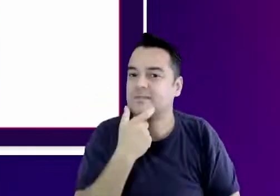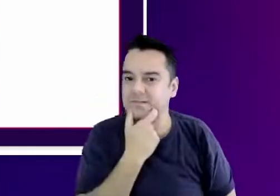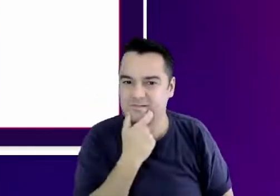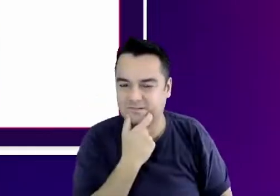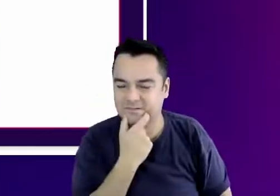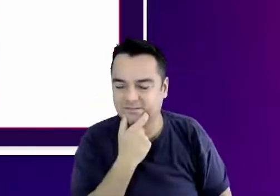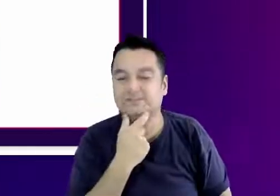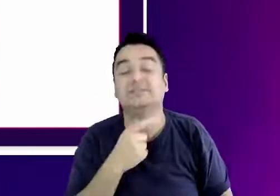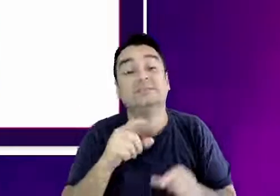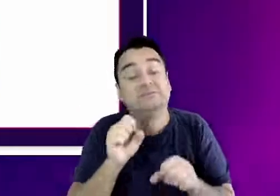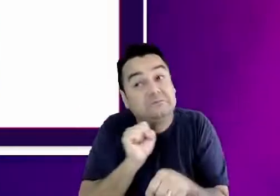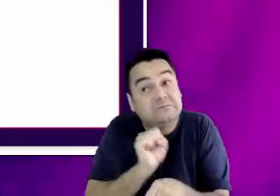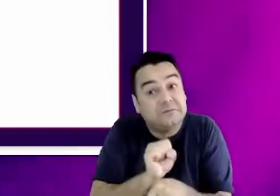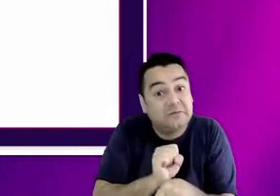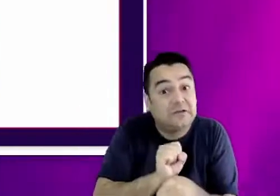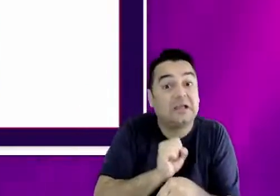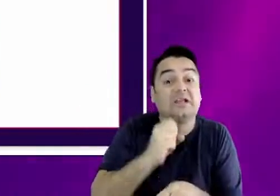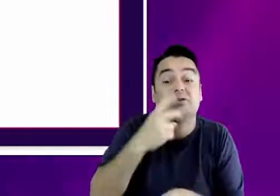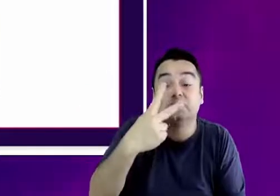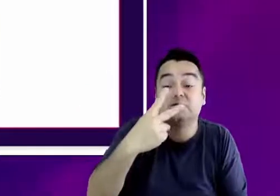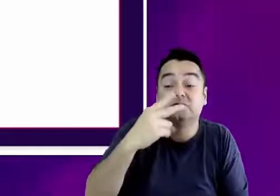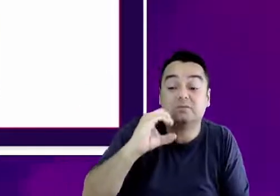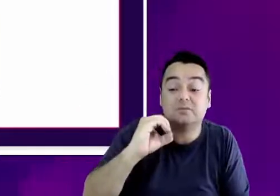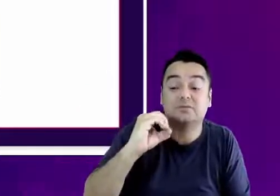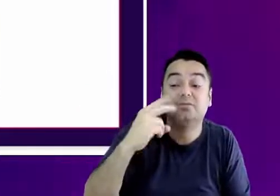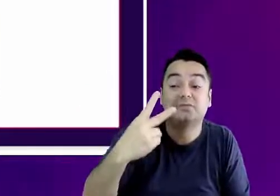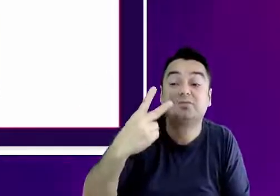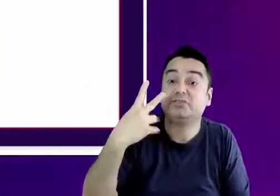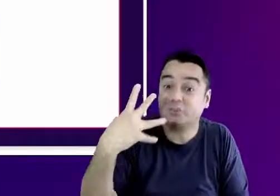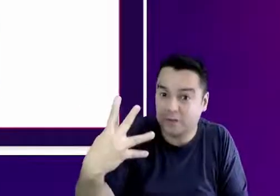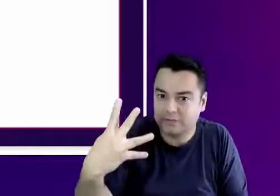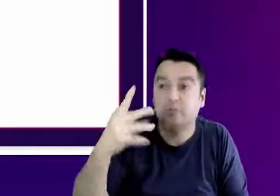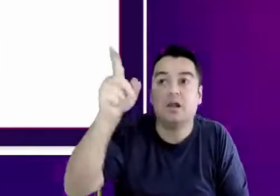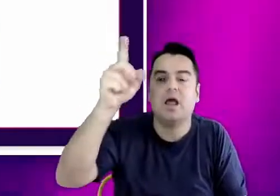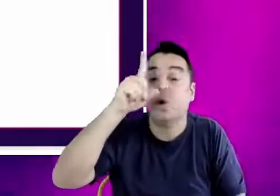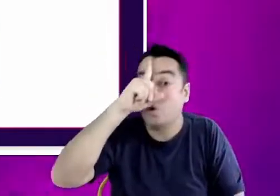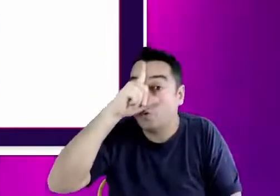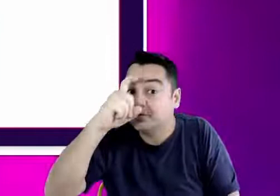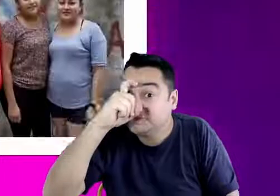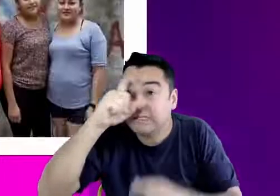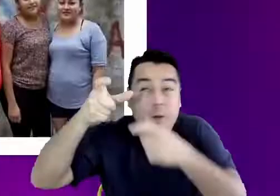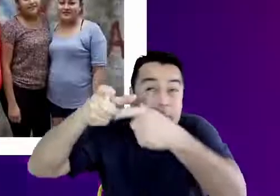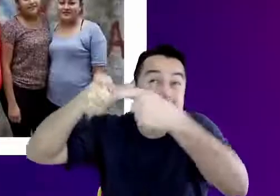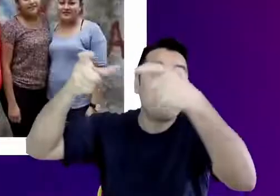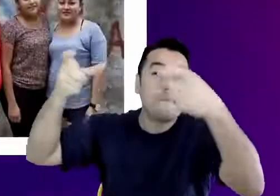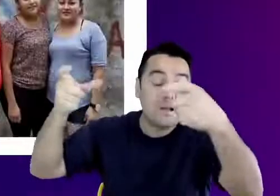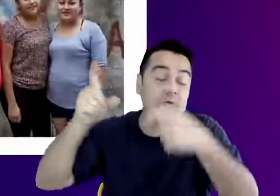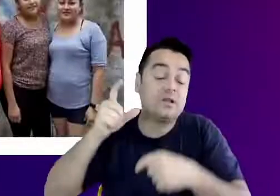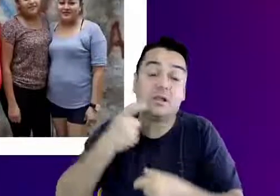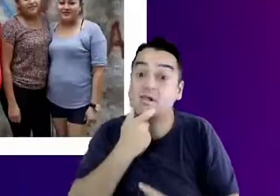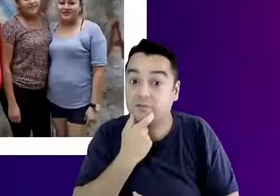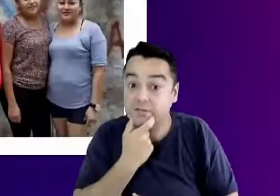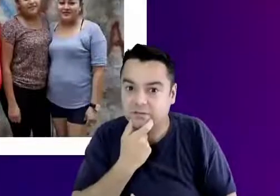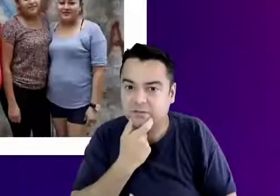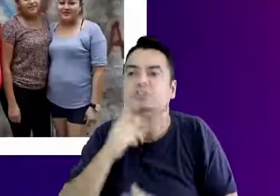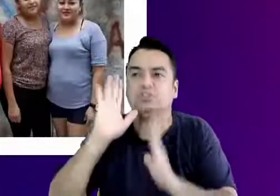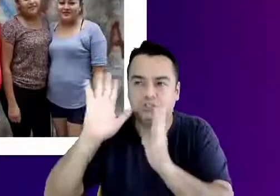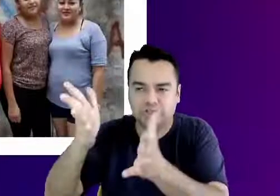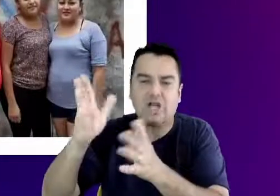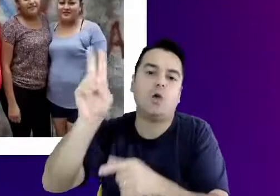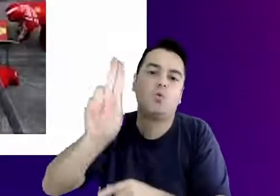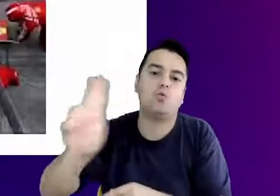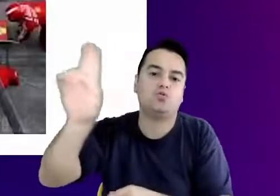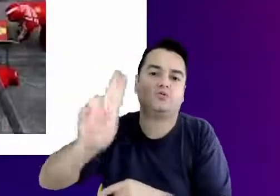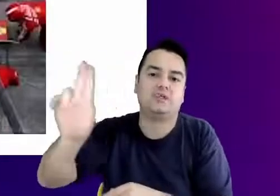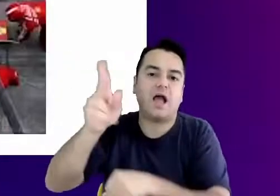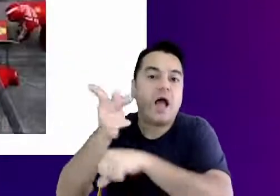que em 2024 a maioria dos hospitais ingleses estejam realizando esse rastreamento de rotina. Isso, sem dúvida, é possível de